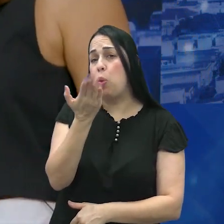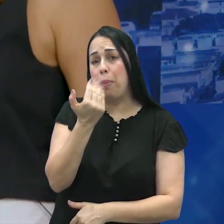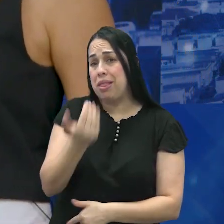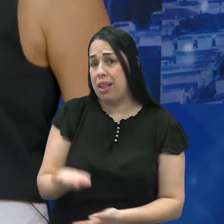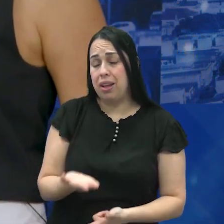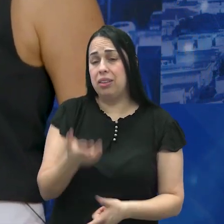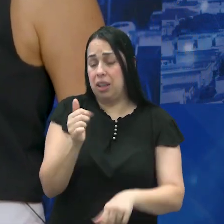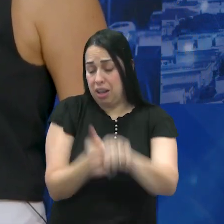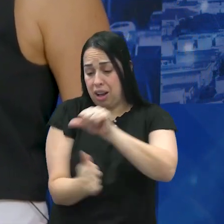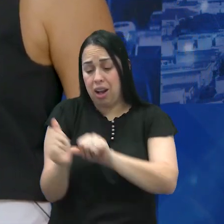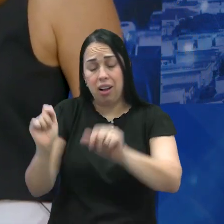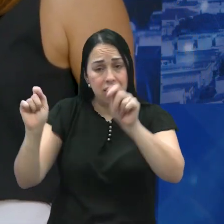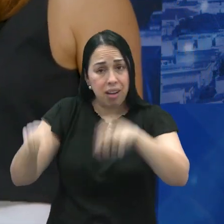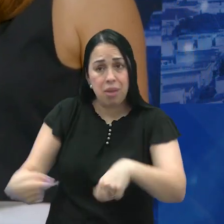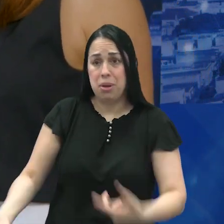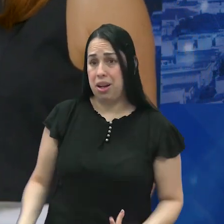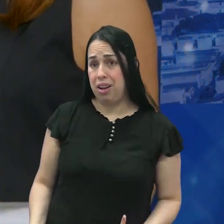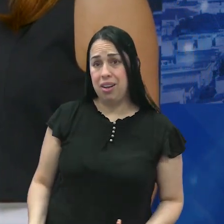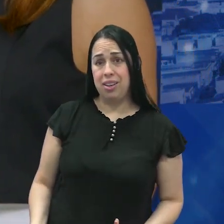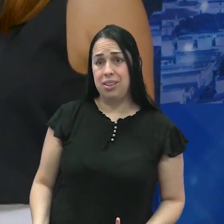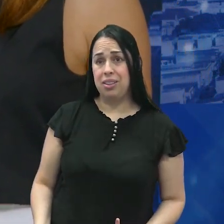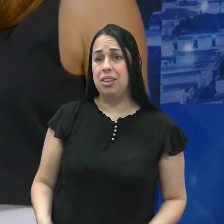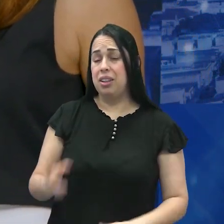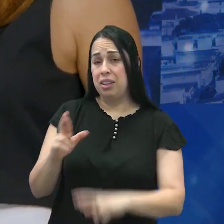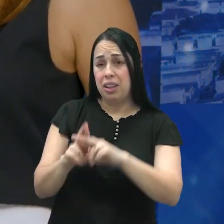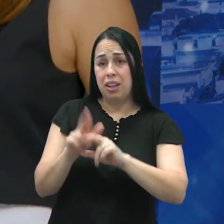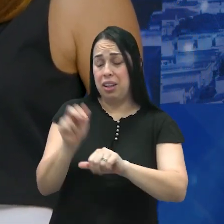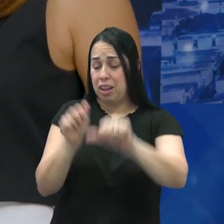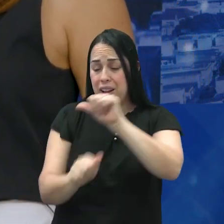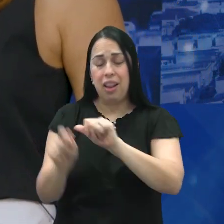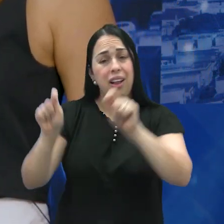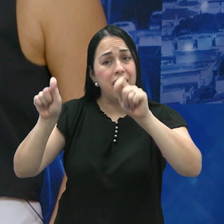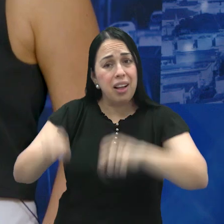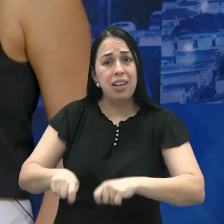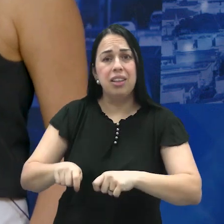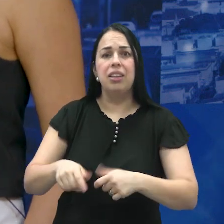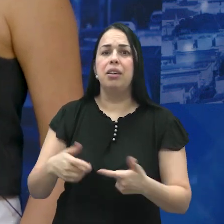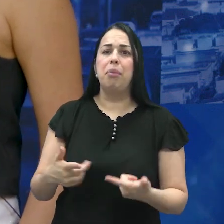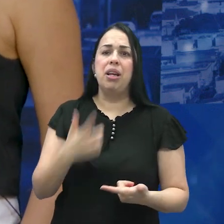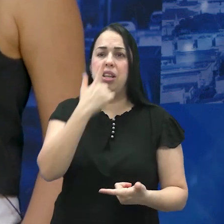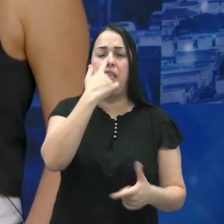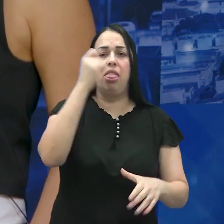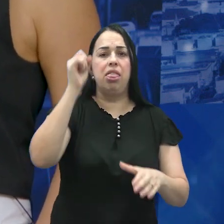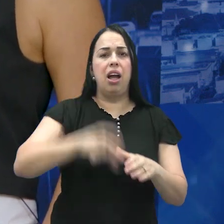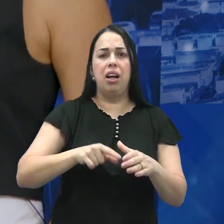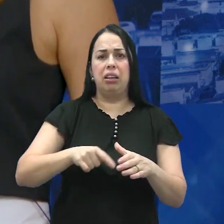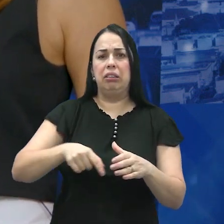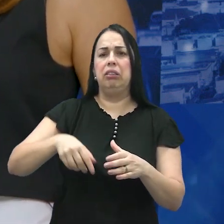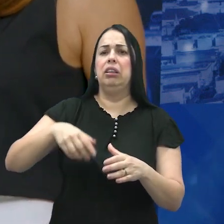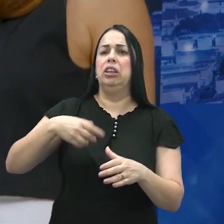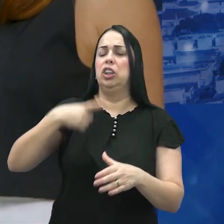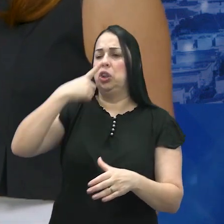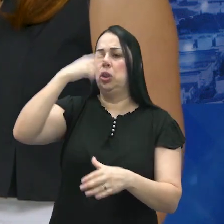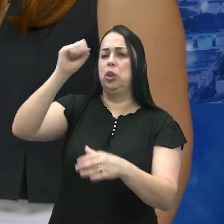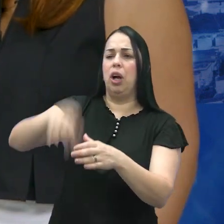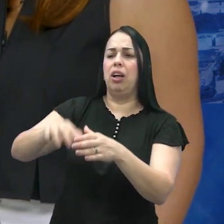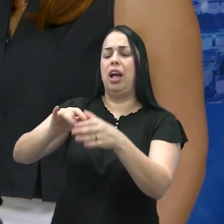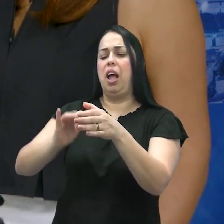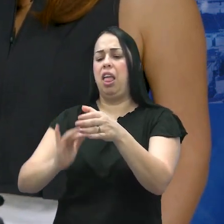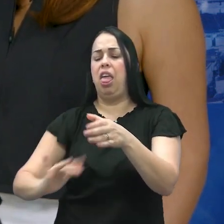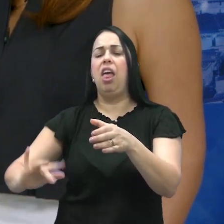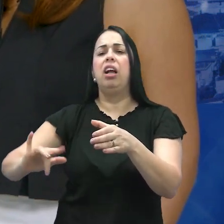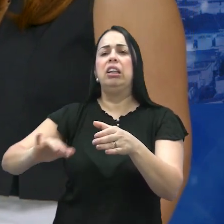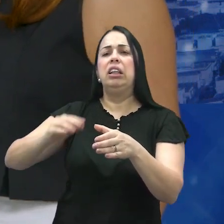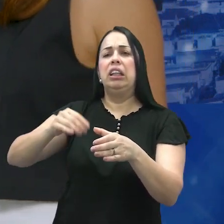é reciclável, que também podemos produzir outros materiais e que a gente coloca conjuntamente nos aterros, gerando chorume,